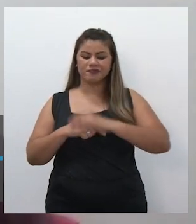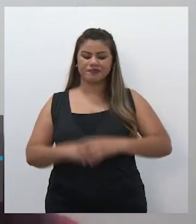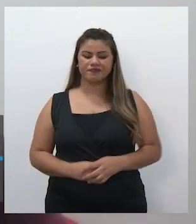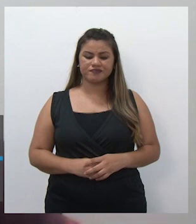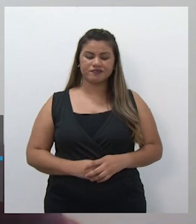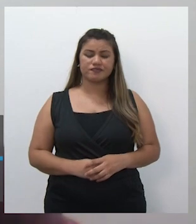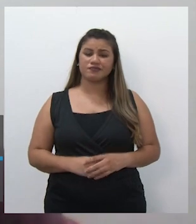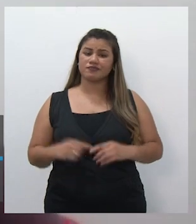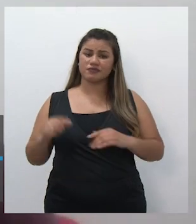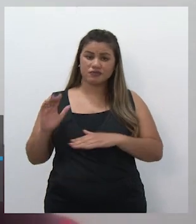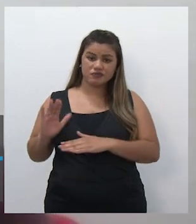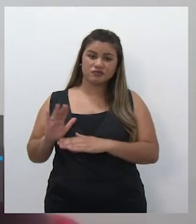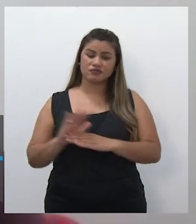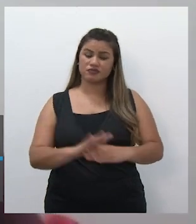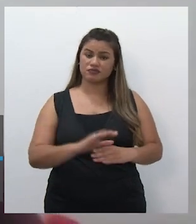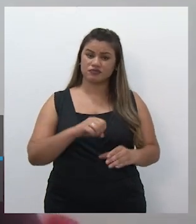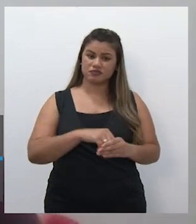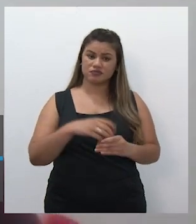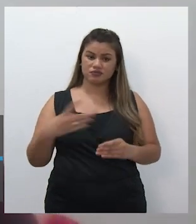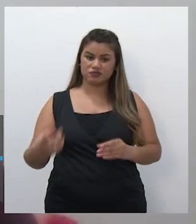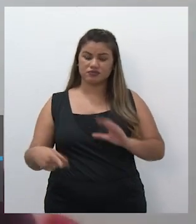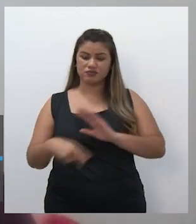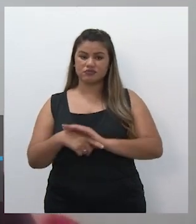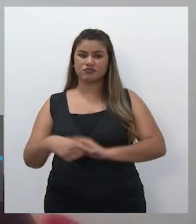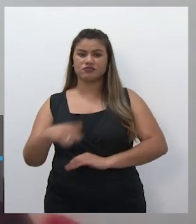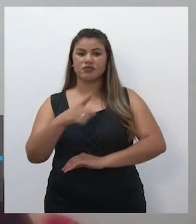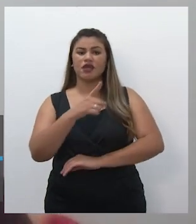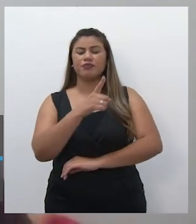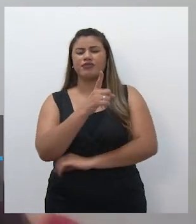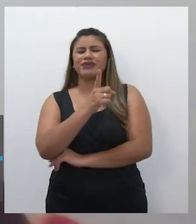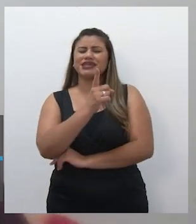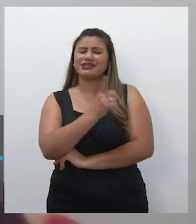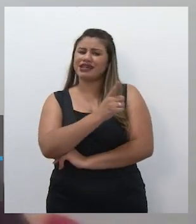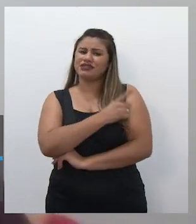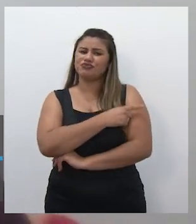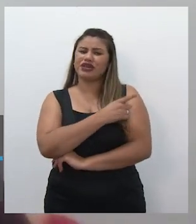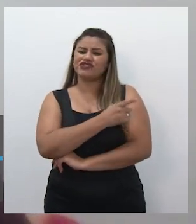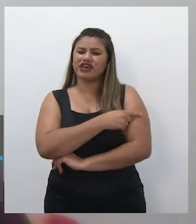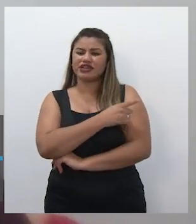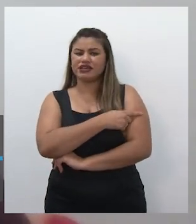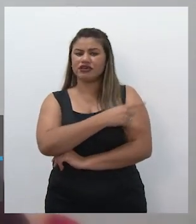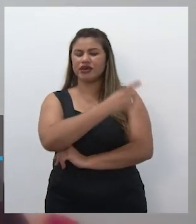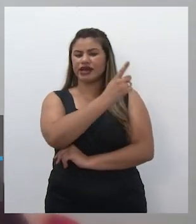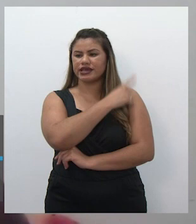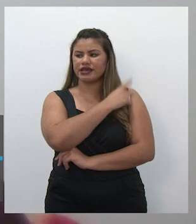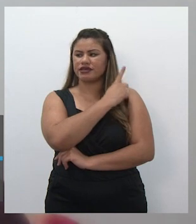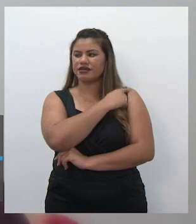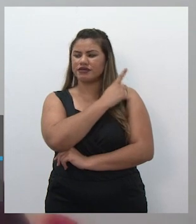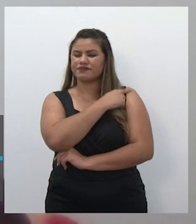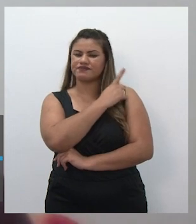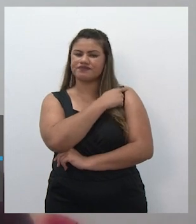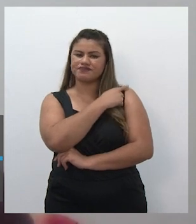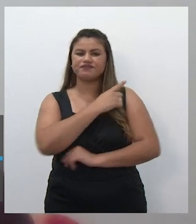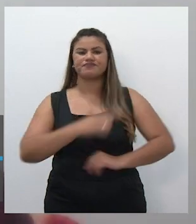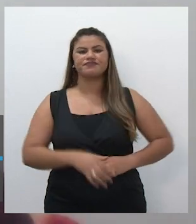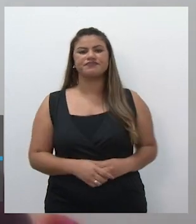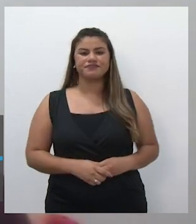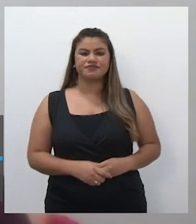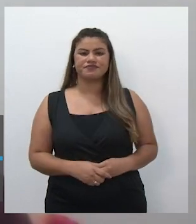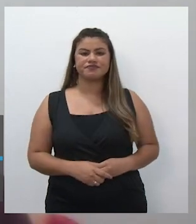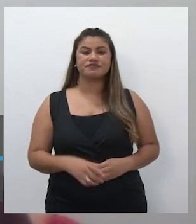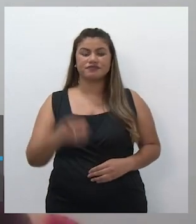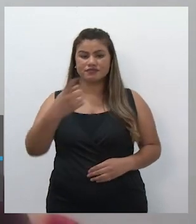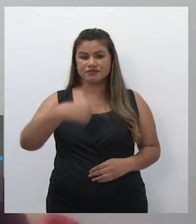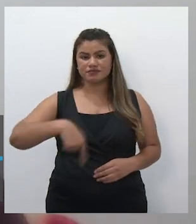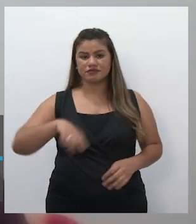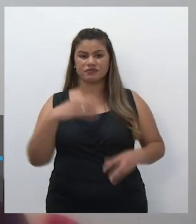os nortes, né, do nosso material na primeira série do ensino médio, como foi colocado a partir do ano que vem, a implementação começa pela primeira série. Então, lembra, nós